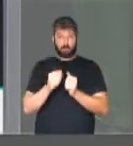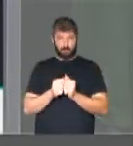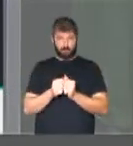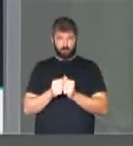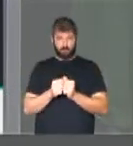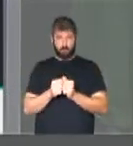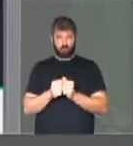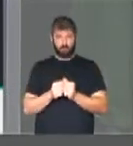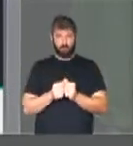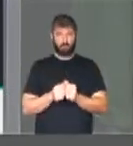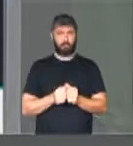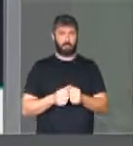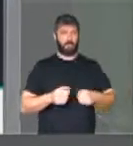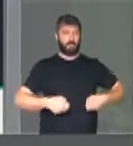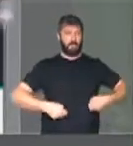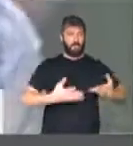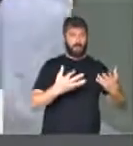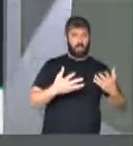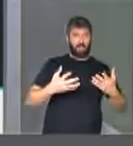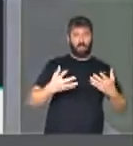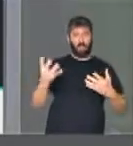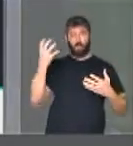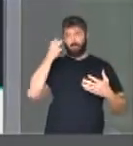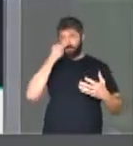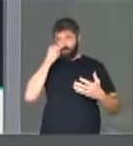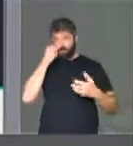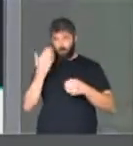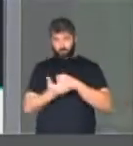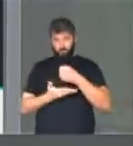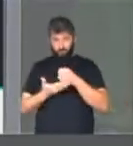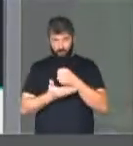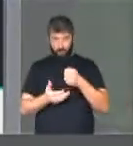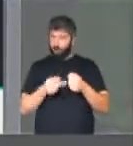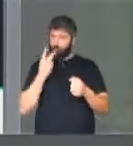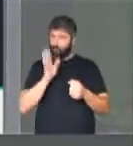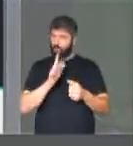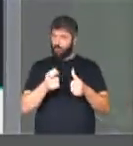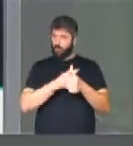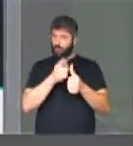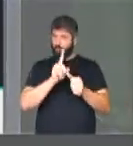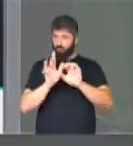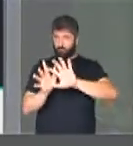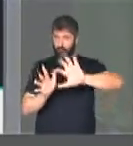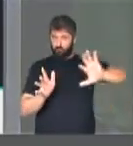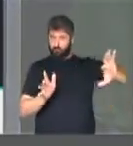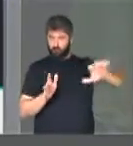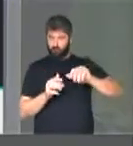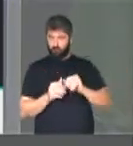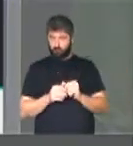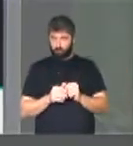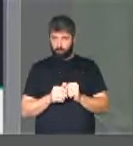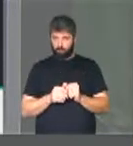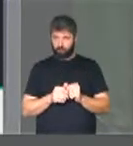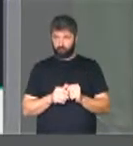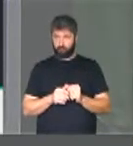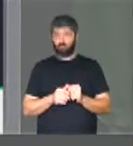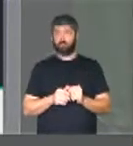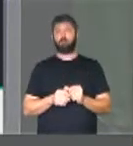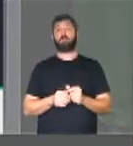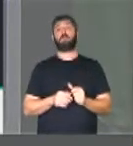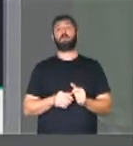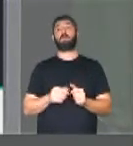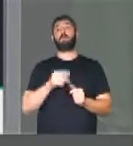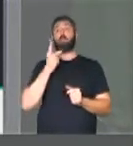na relação entre despesas e receitas primárias, eu não estou falando da dívida pública, das despesas